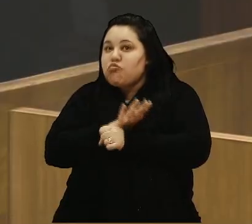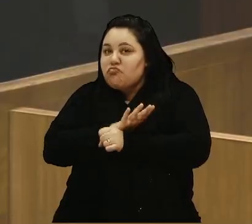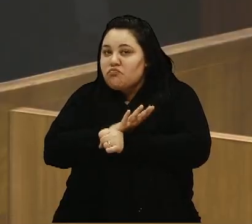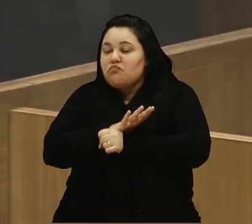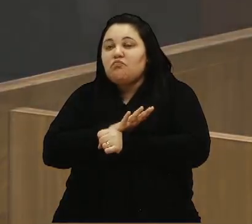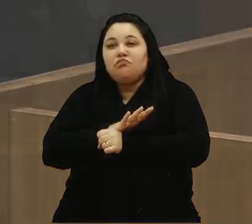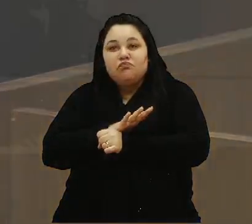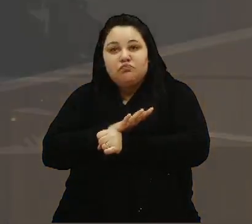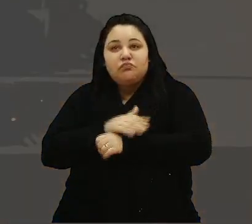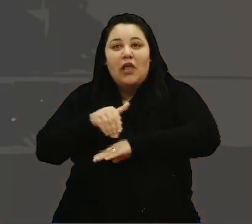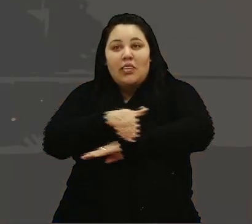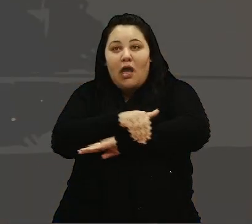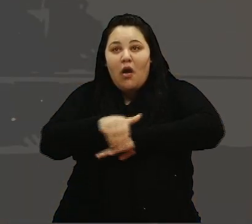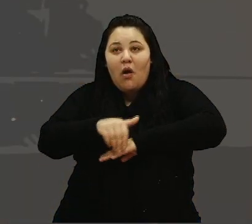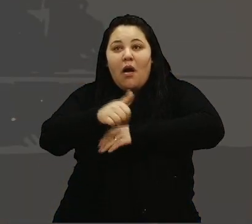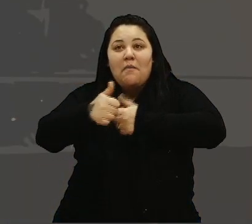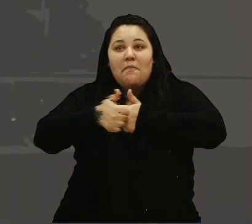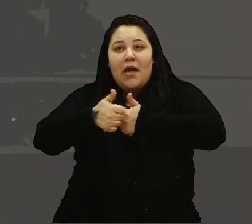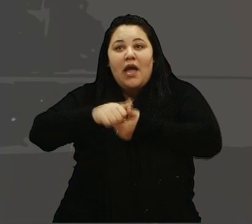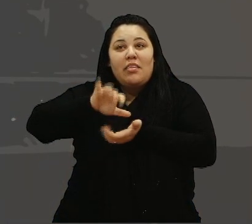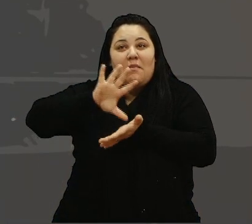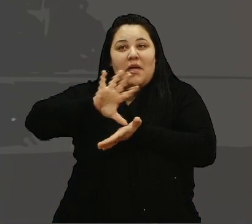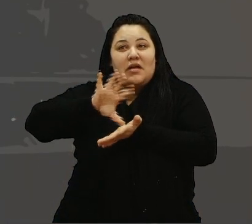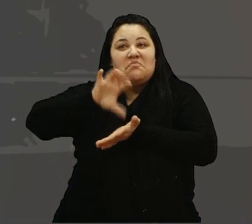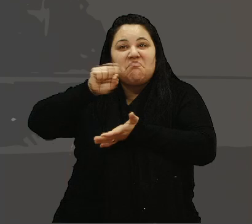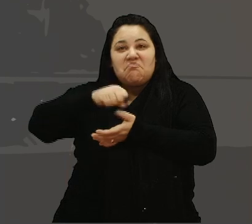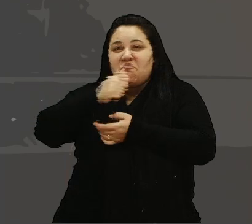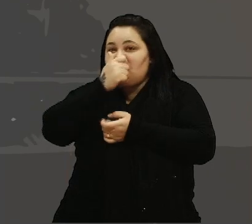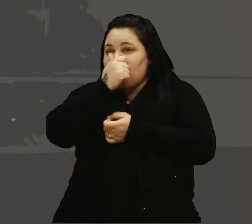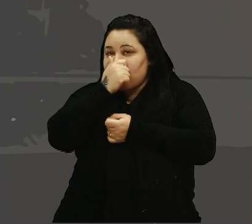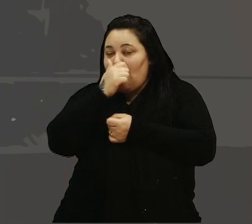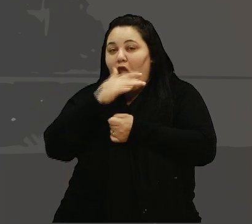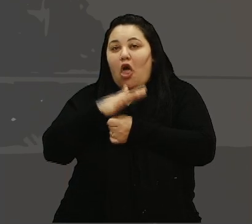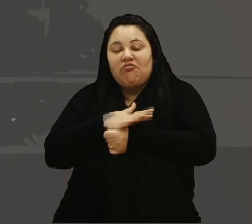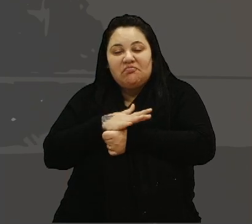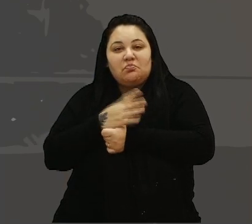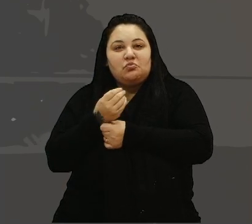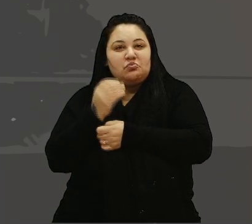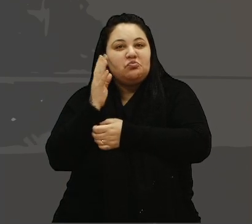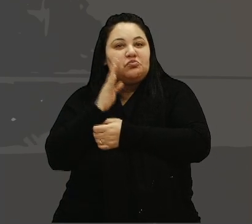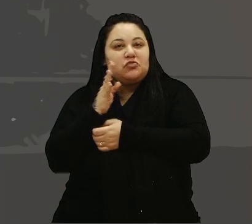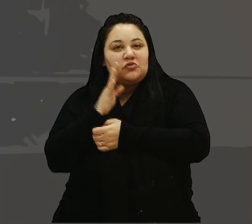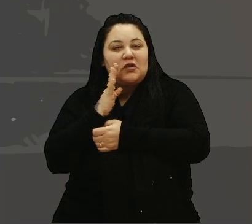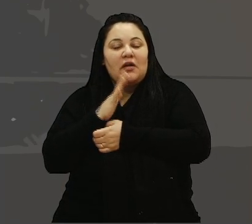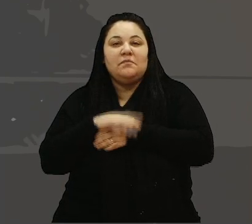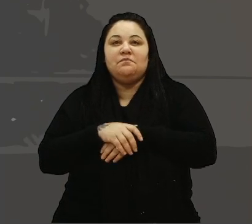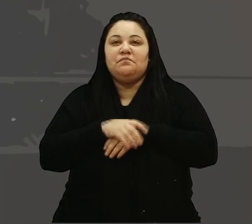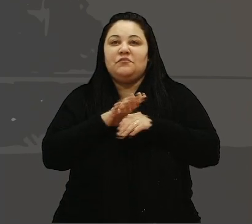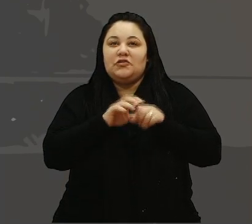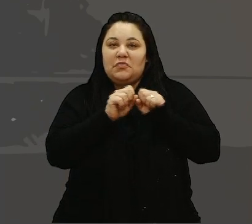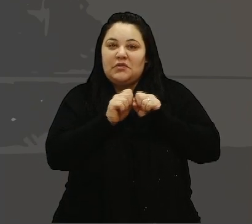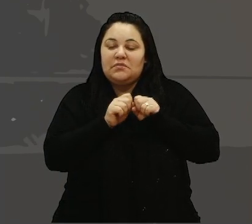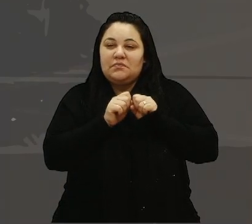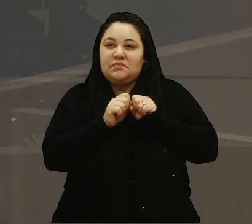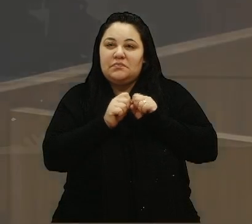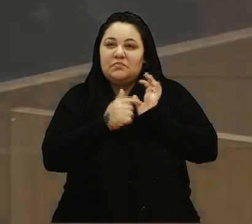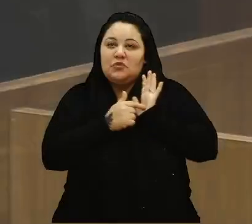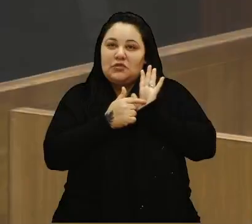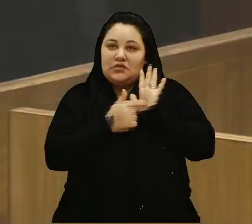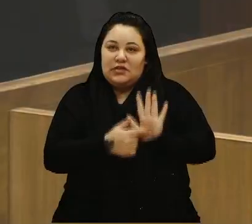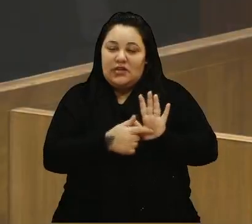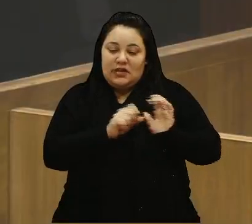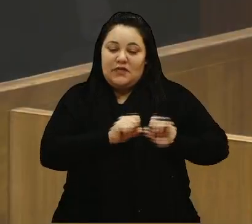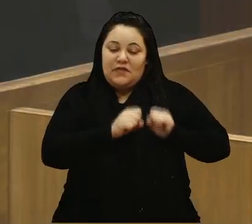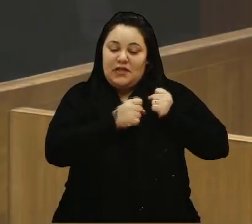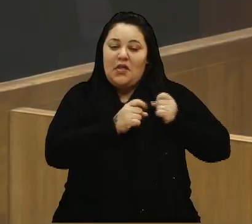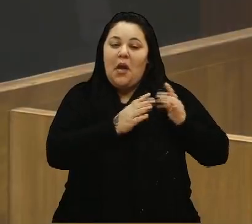ruas próximas à praça. Então, fica aqui, presidente, minha explanação de hoje, defendendo a